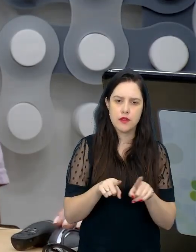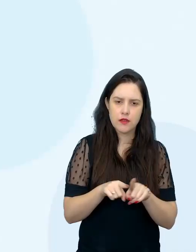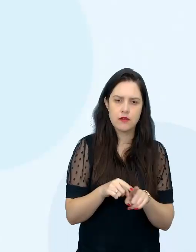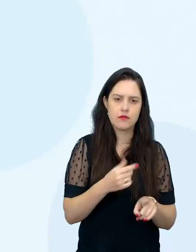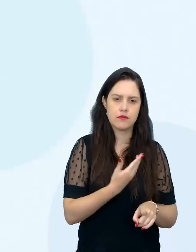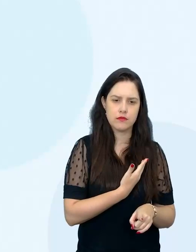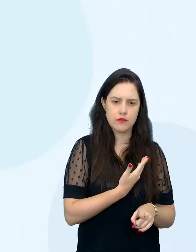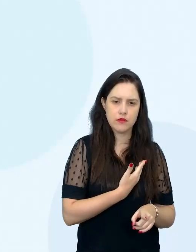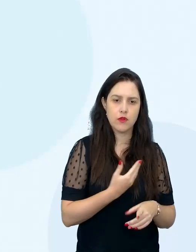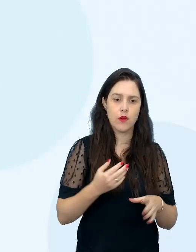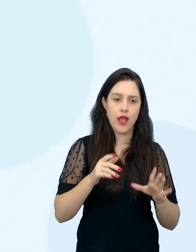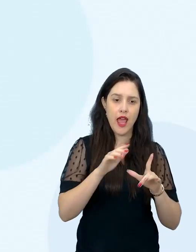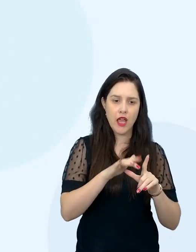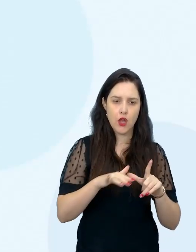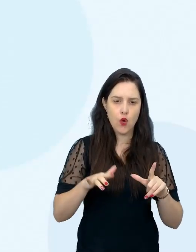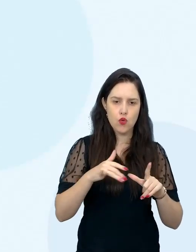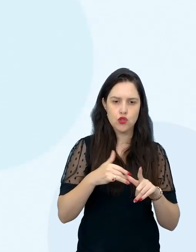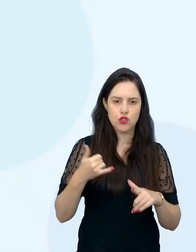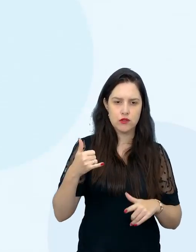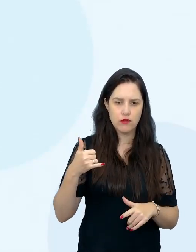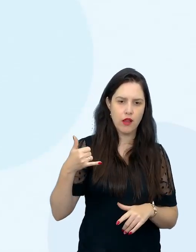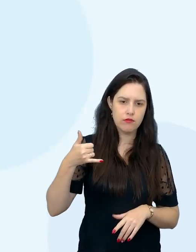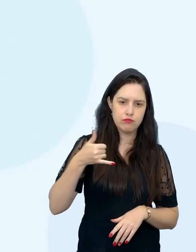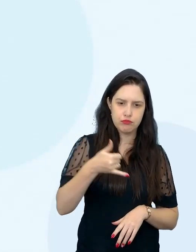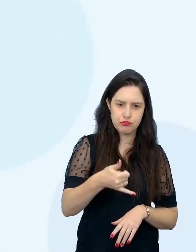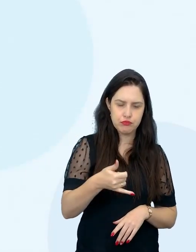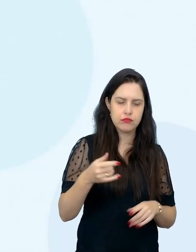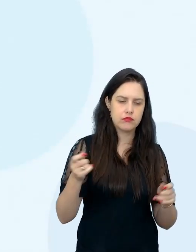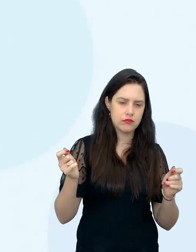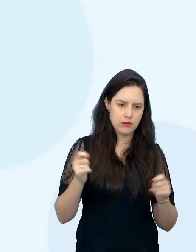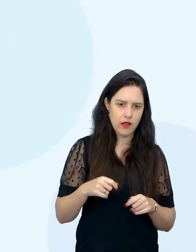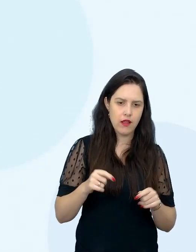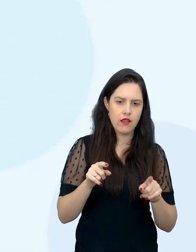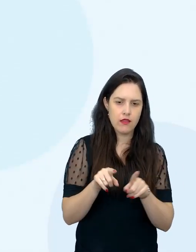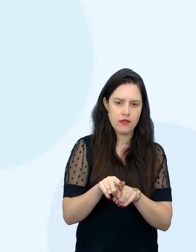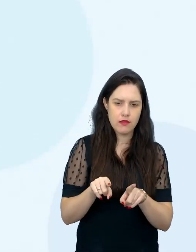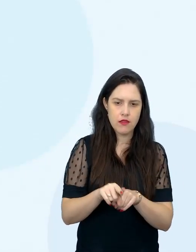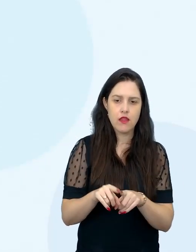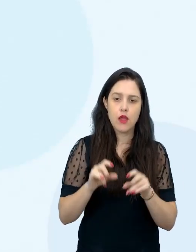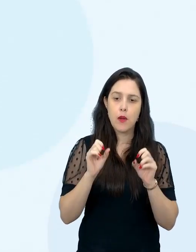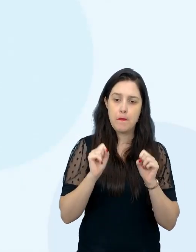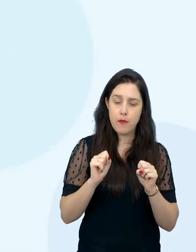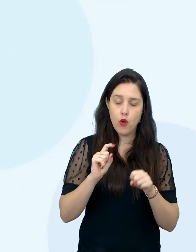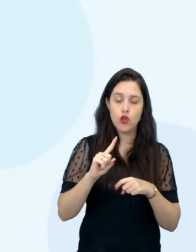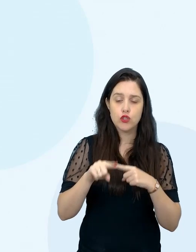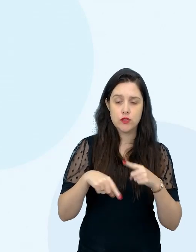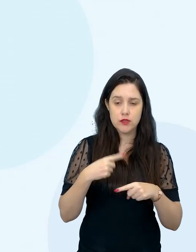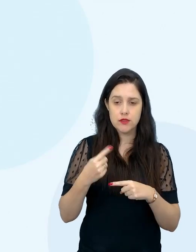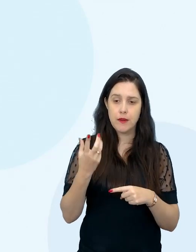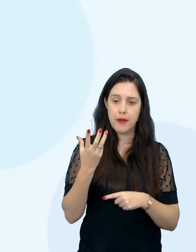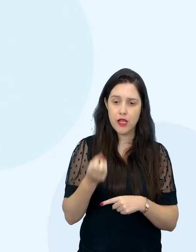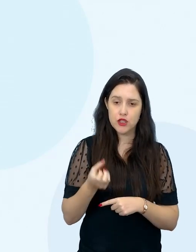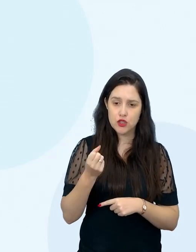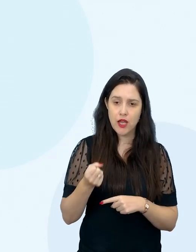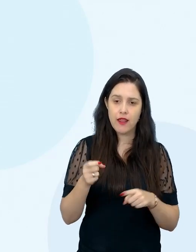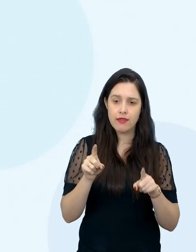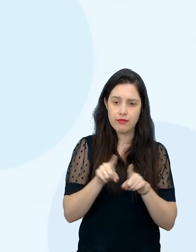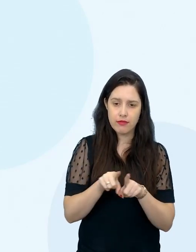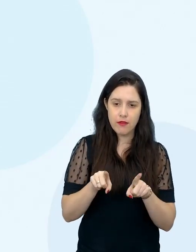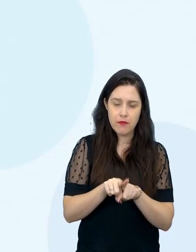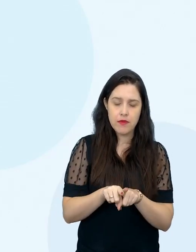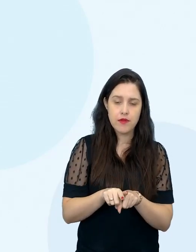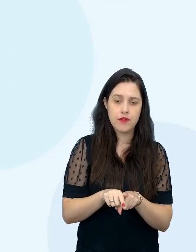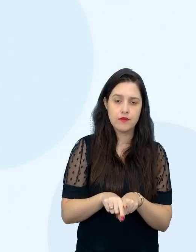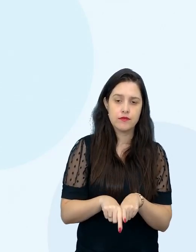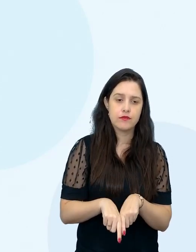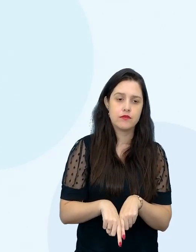no QR Code, que é nesse slide. Ou depois, pode baixar, pode printar. Então, quando